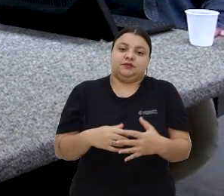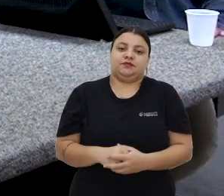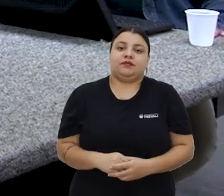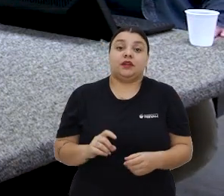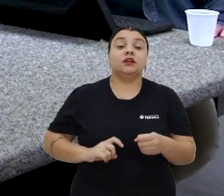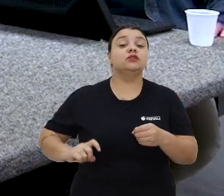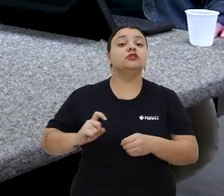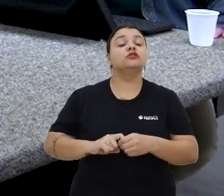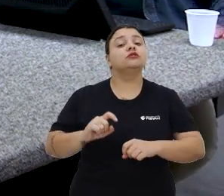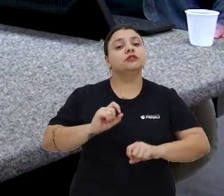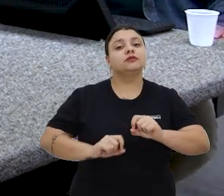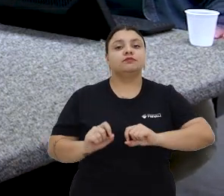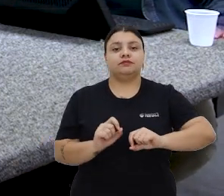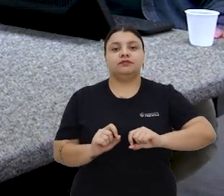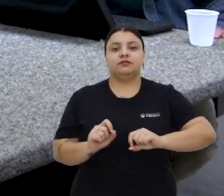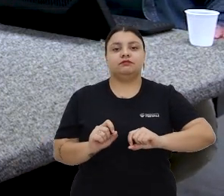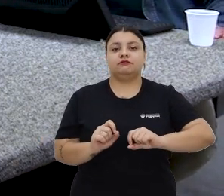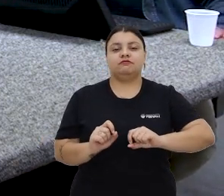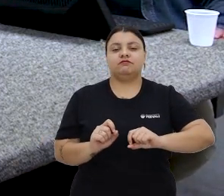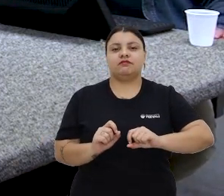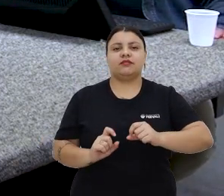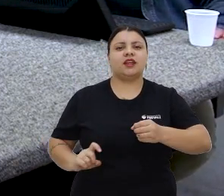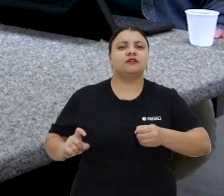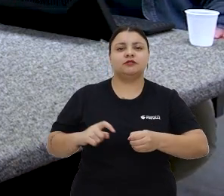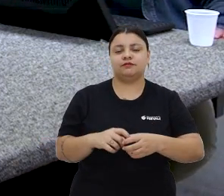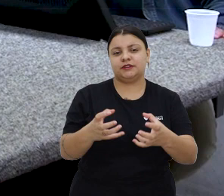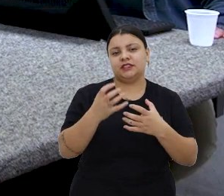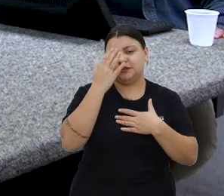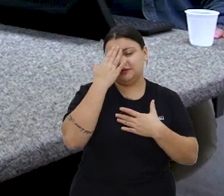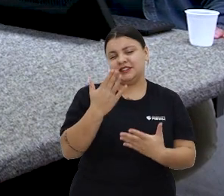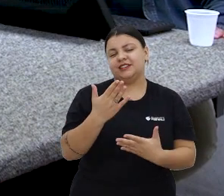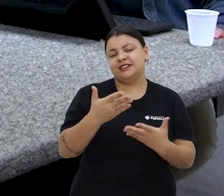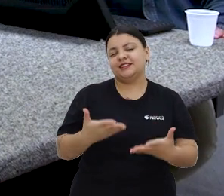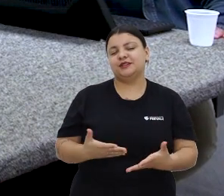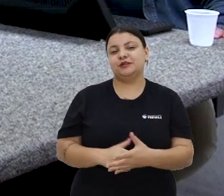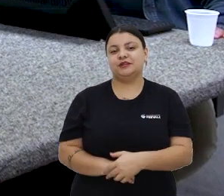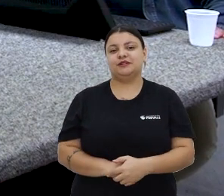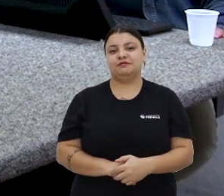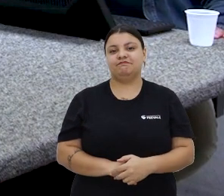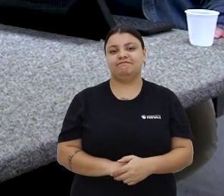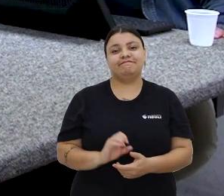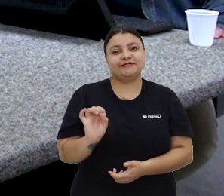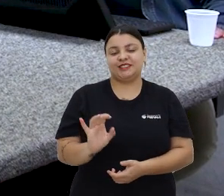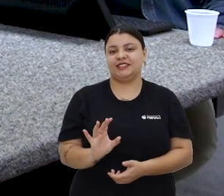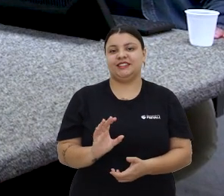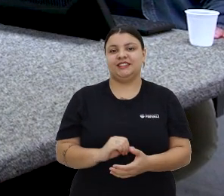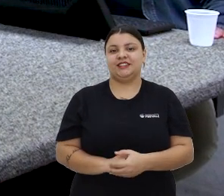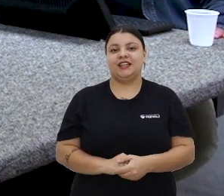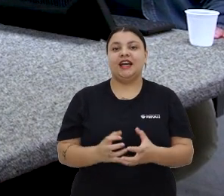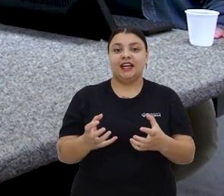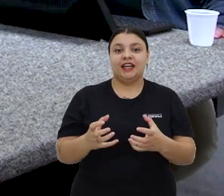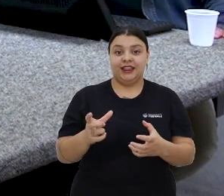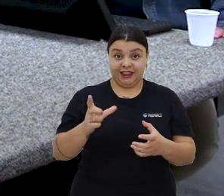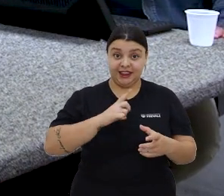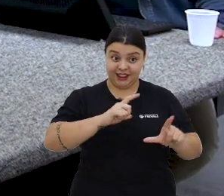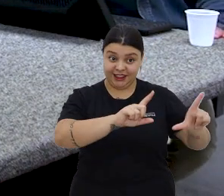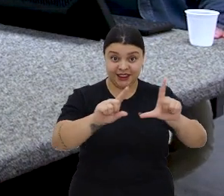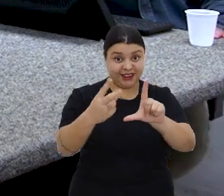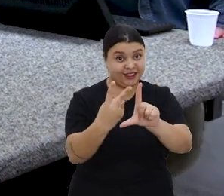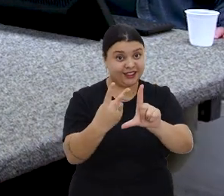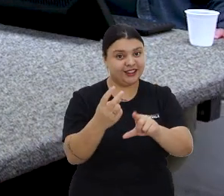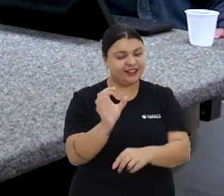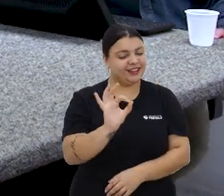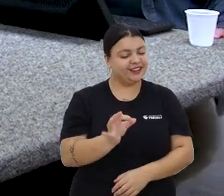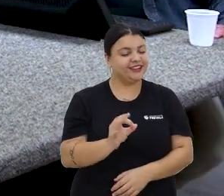volta, então. Né? Isso aí. Queremos agradecer por hoje aí. Tá, pessoal? Isso, gente. E que teremos parte 2. Teremos certo,